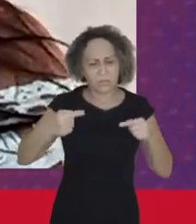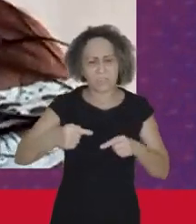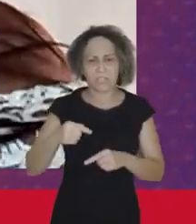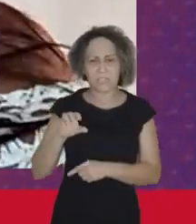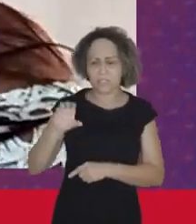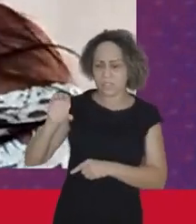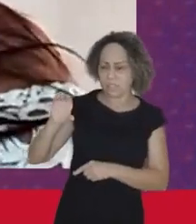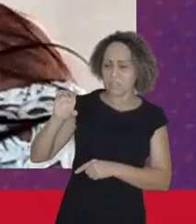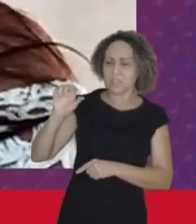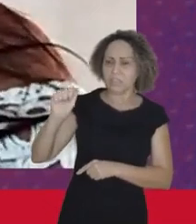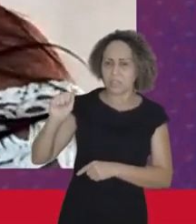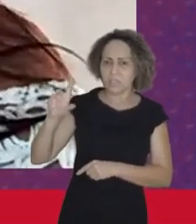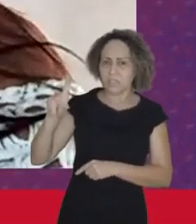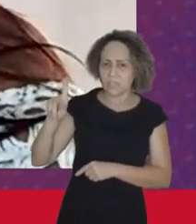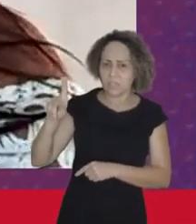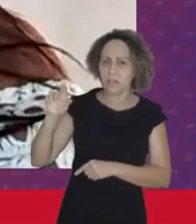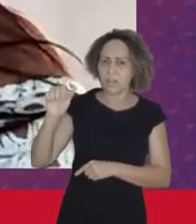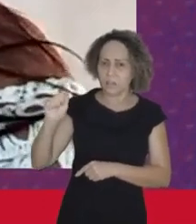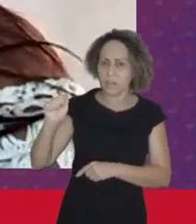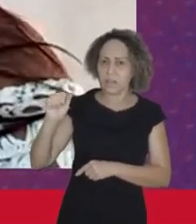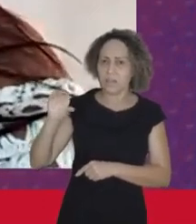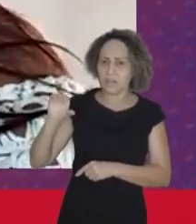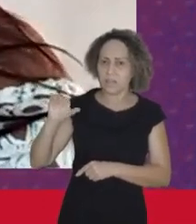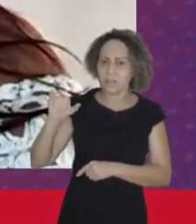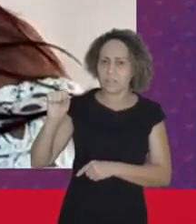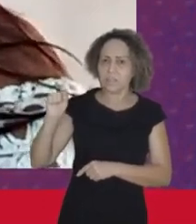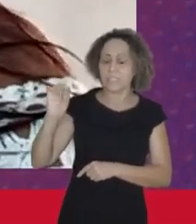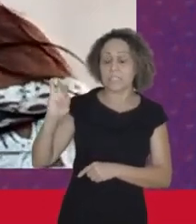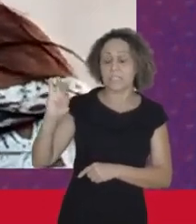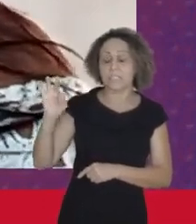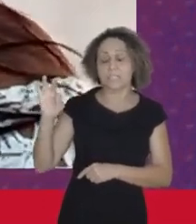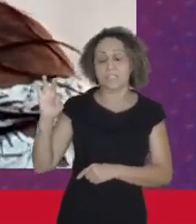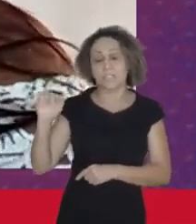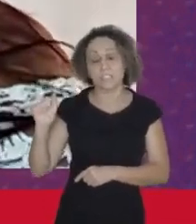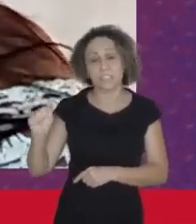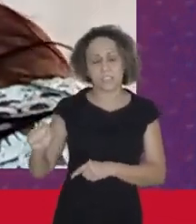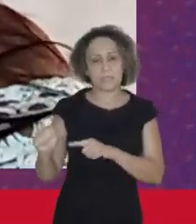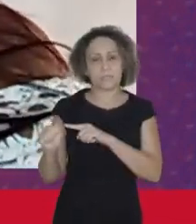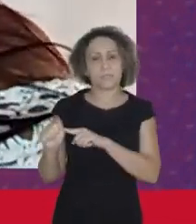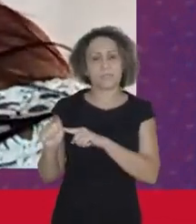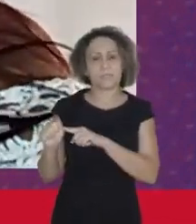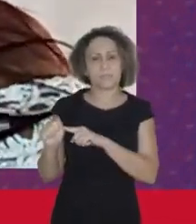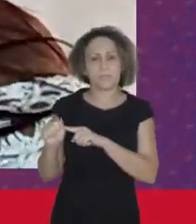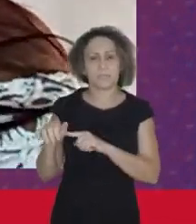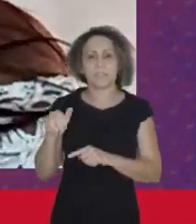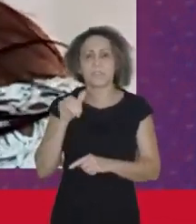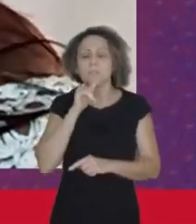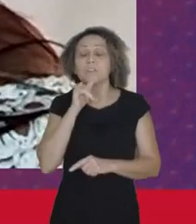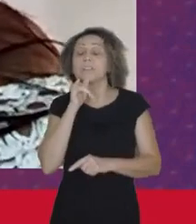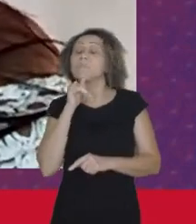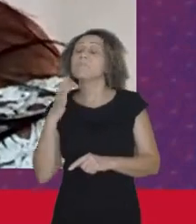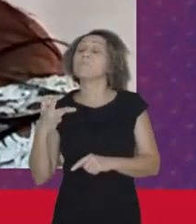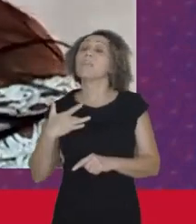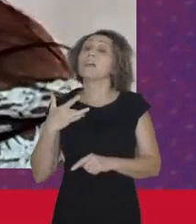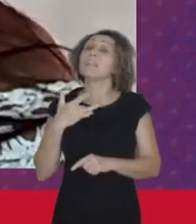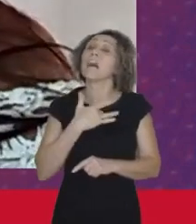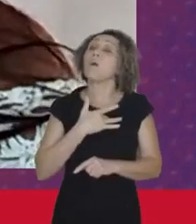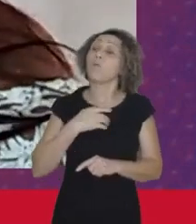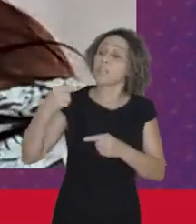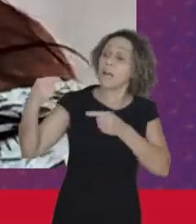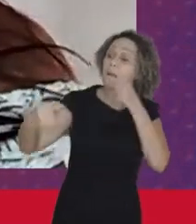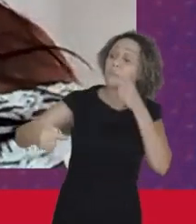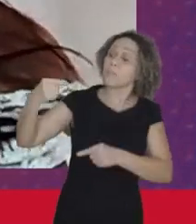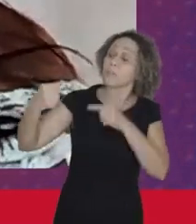tem, vamos falar de exemplos, né, para as mulheres com deficiências. Por exemplo, no âmbito da saúde, a política feminista